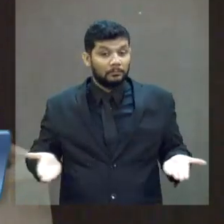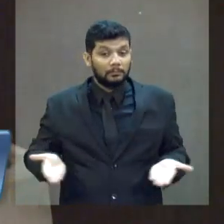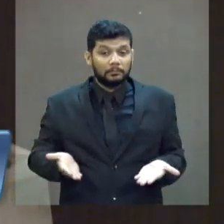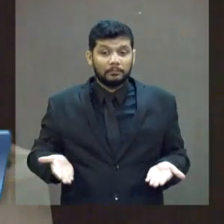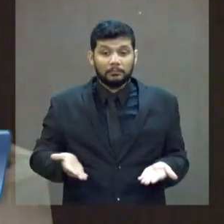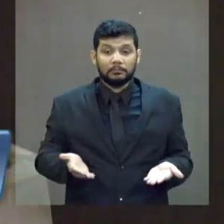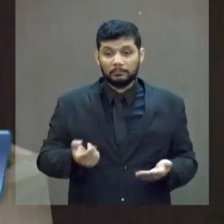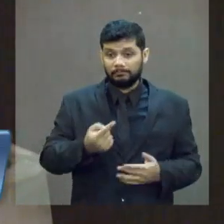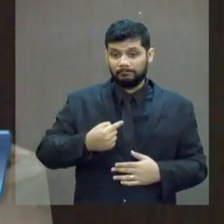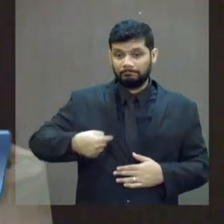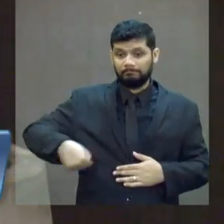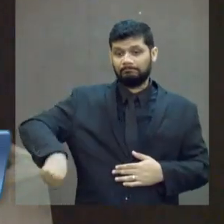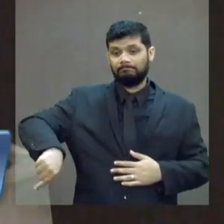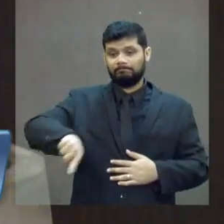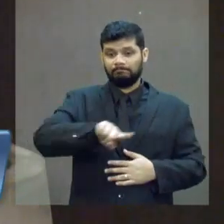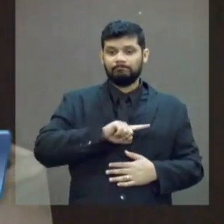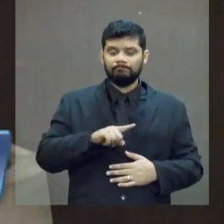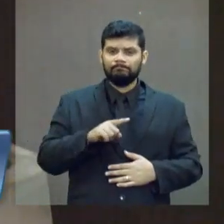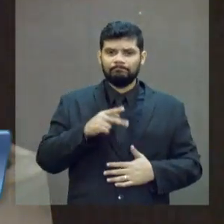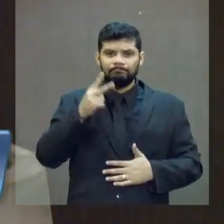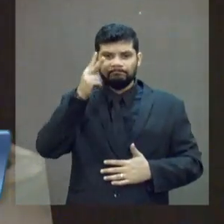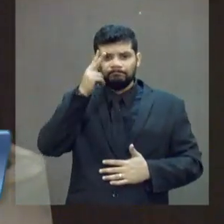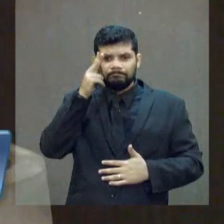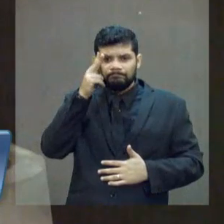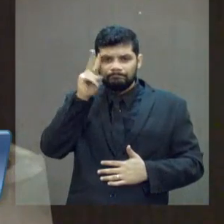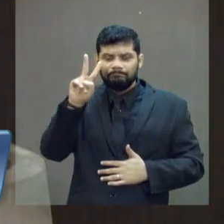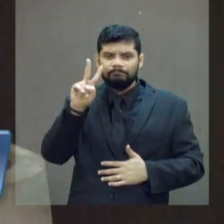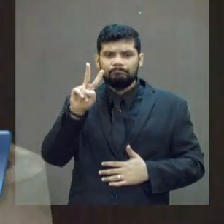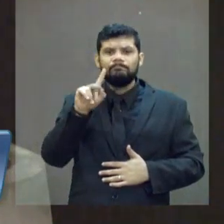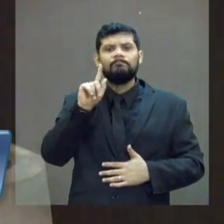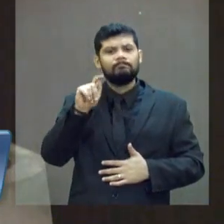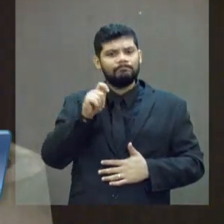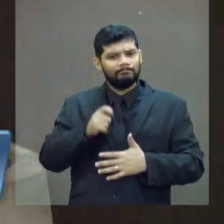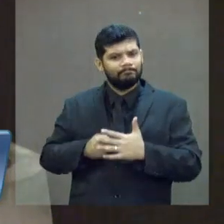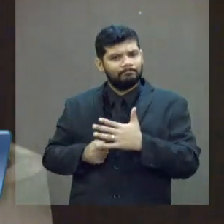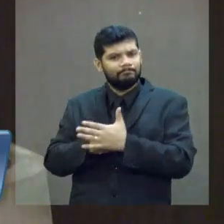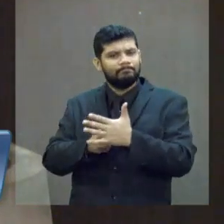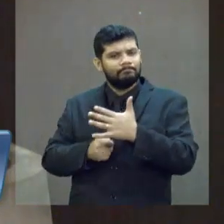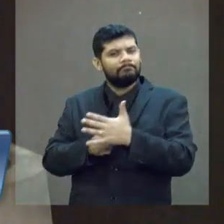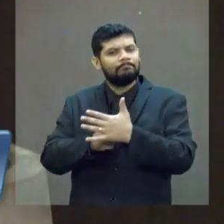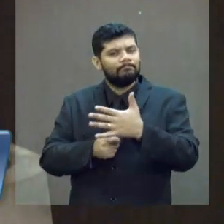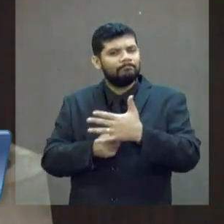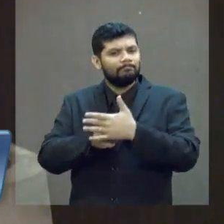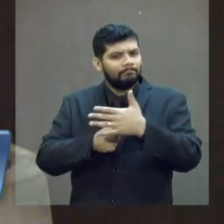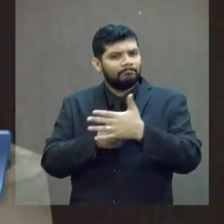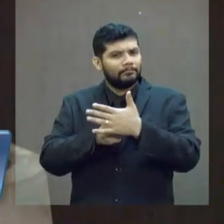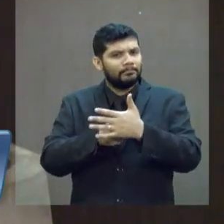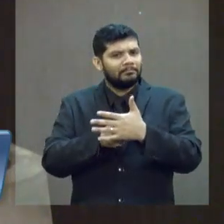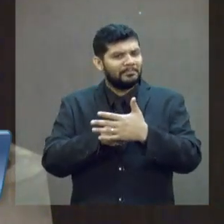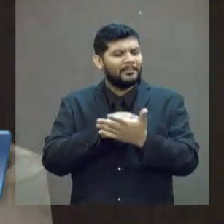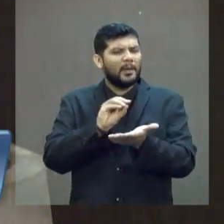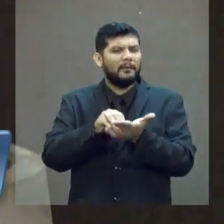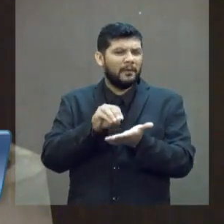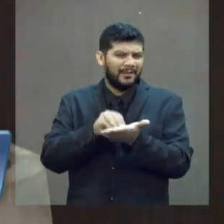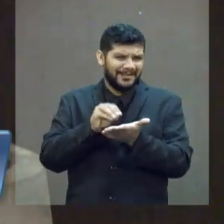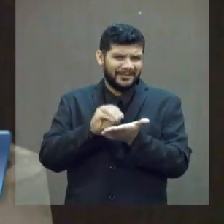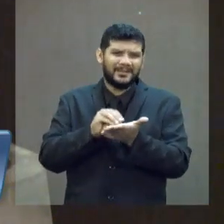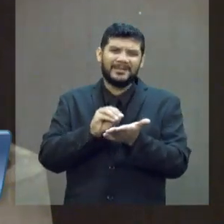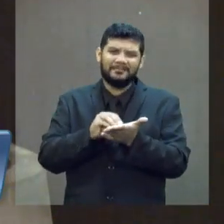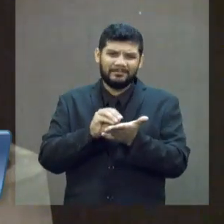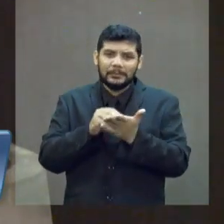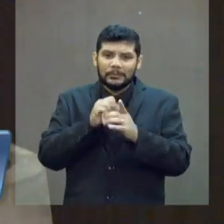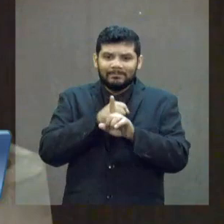nós precisamos lembrar o longo caminho que ainda temos que percorrer para uma sociedade